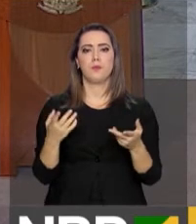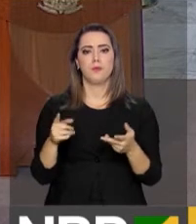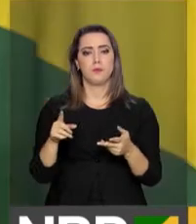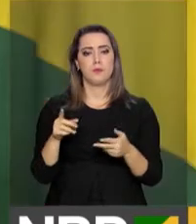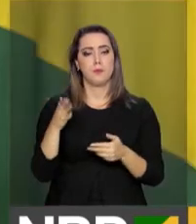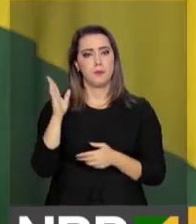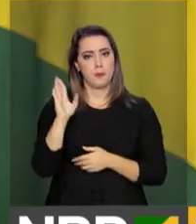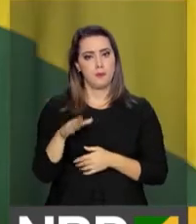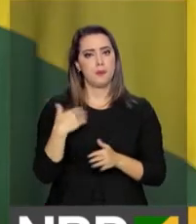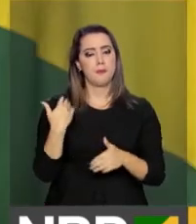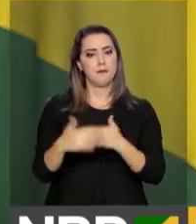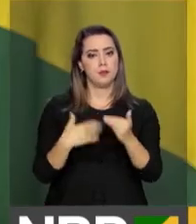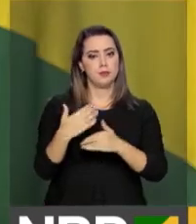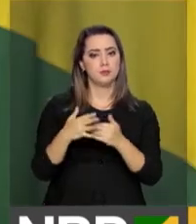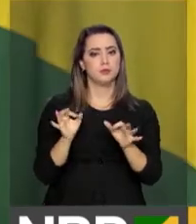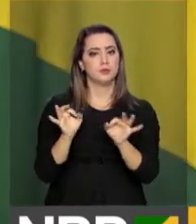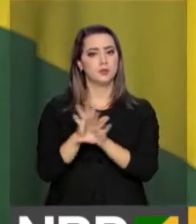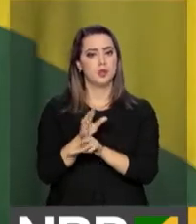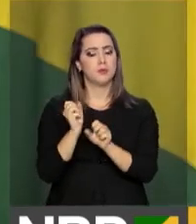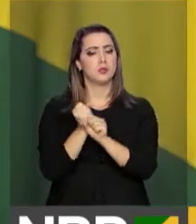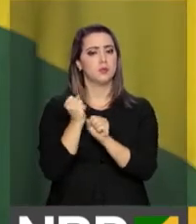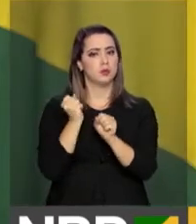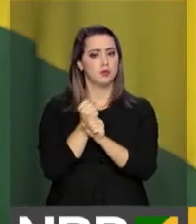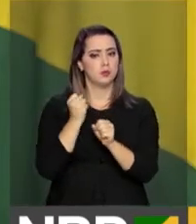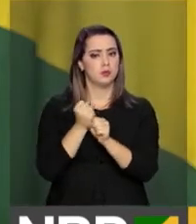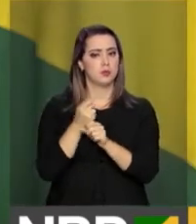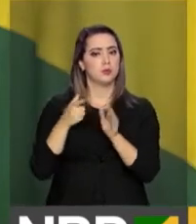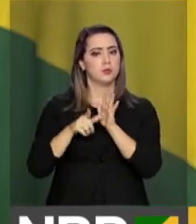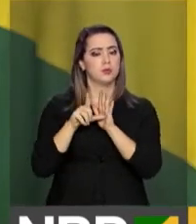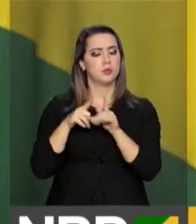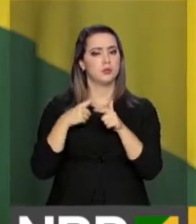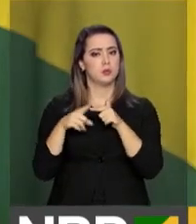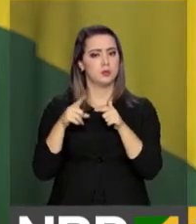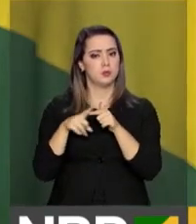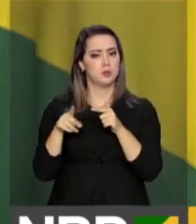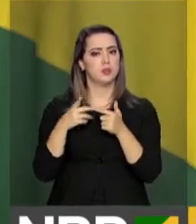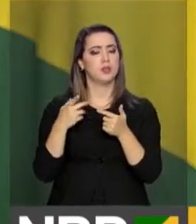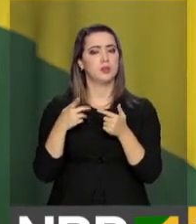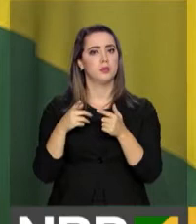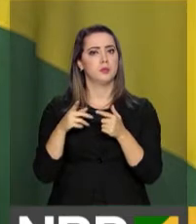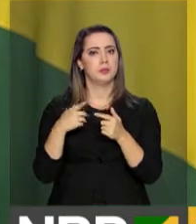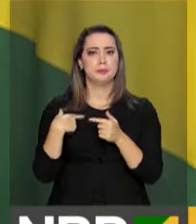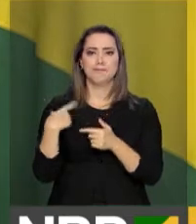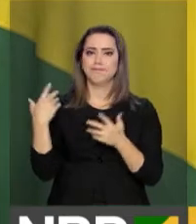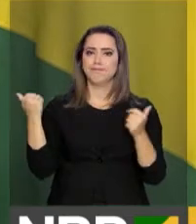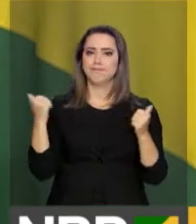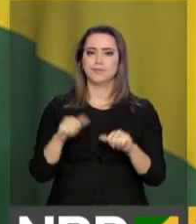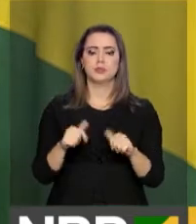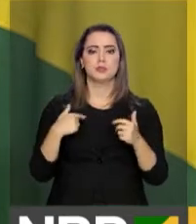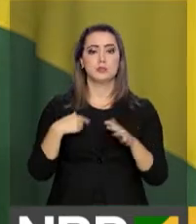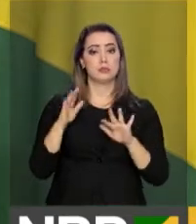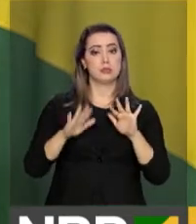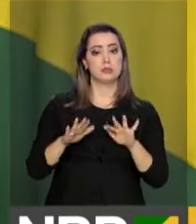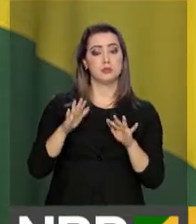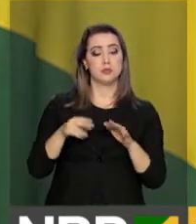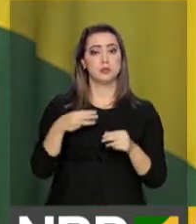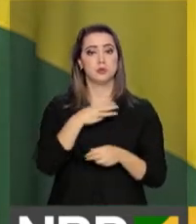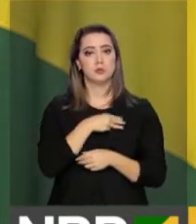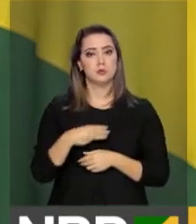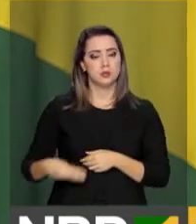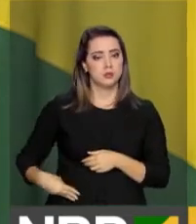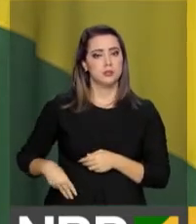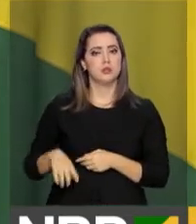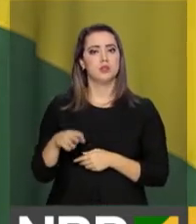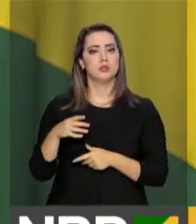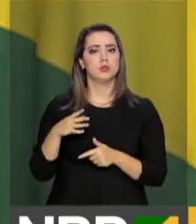estão acabando obras que causava um prejuízo de jogo extraordinário jogo de vez enquanto segurava um pouco dinheiro mas eles